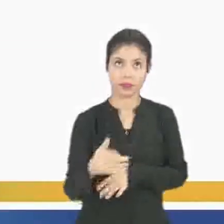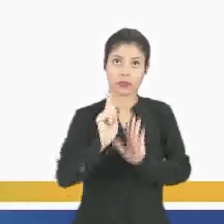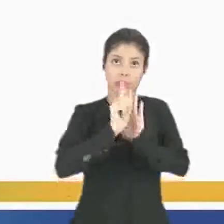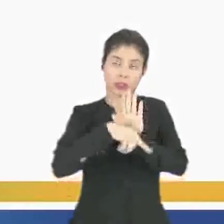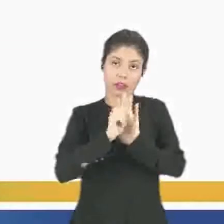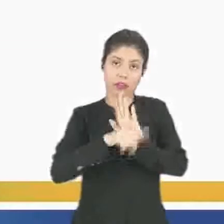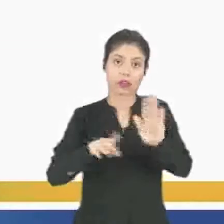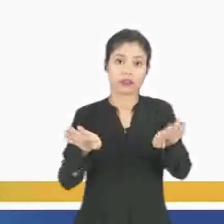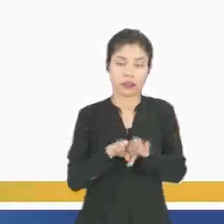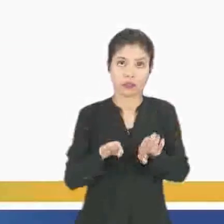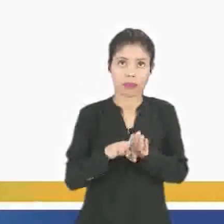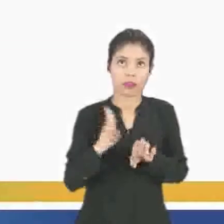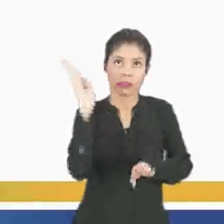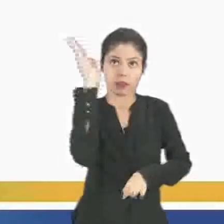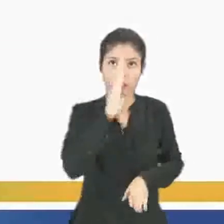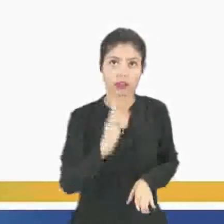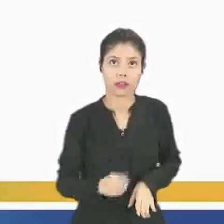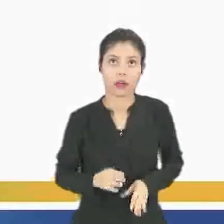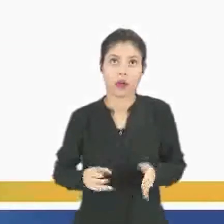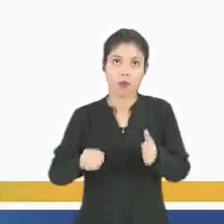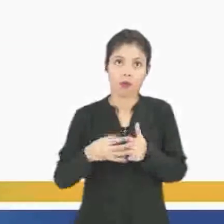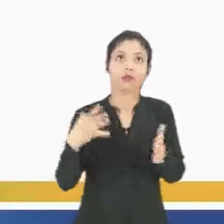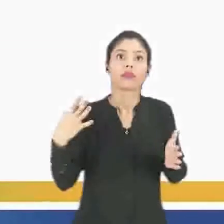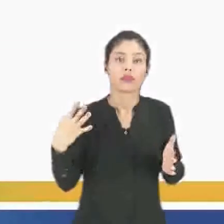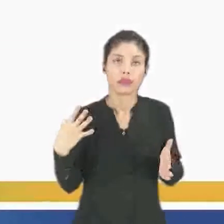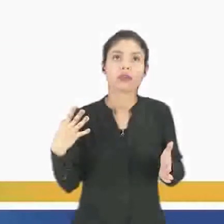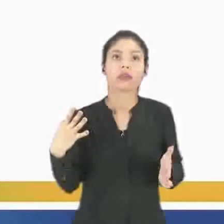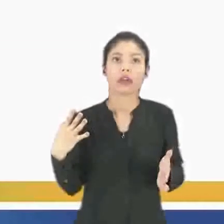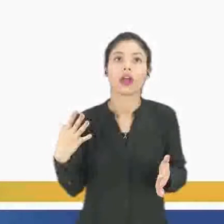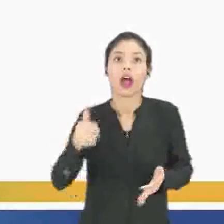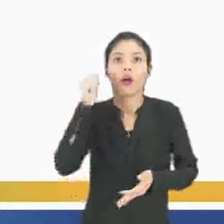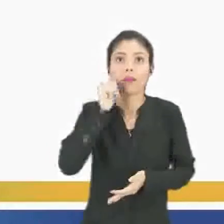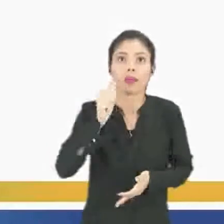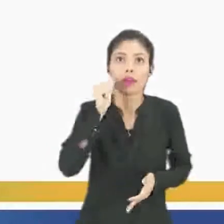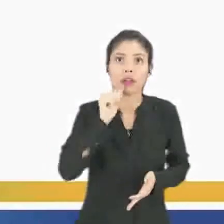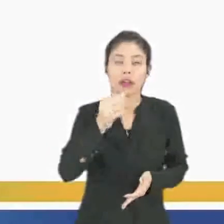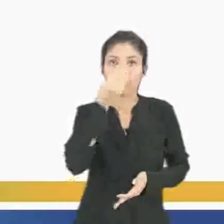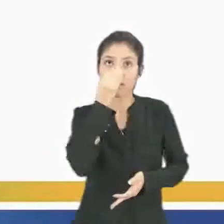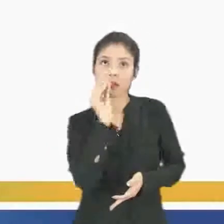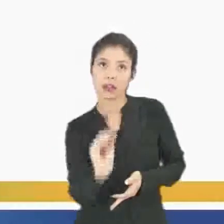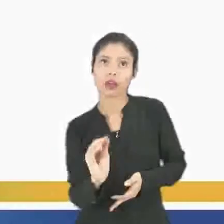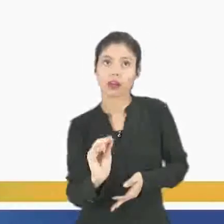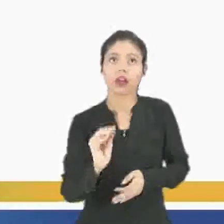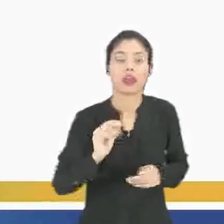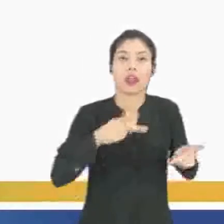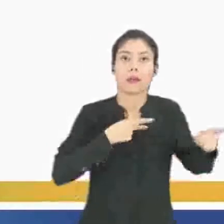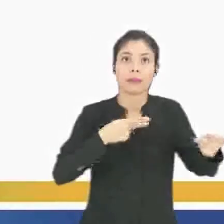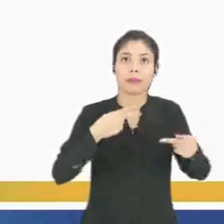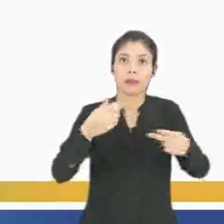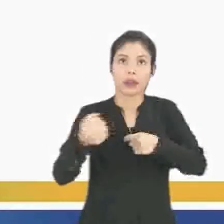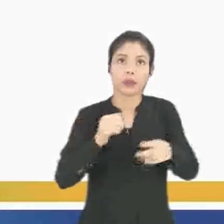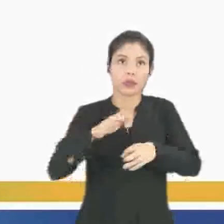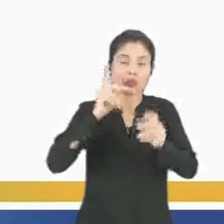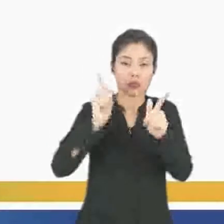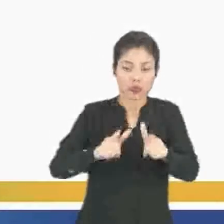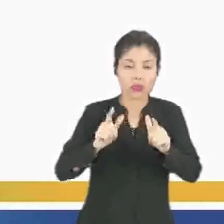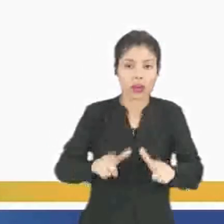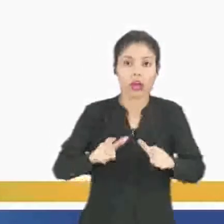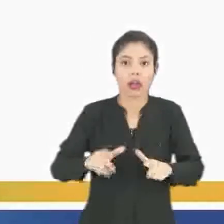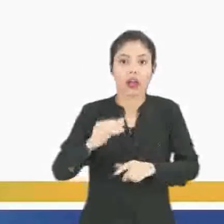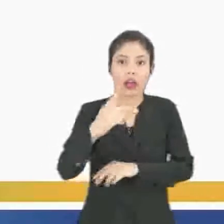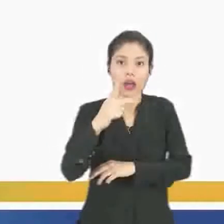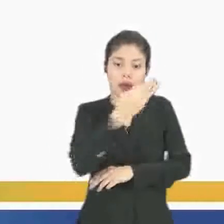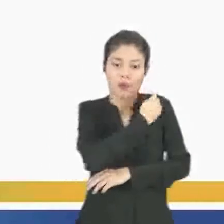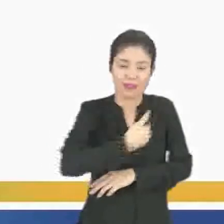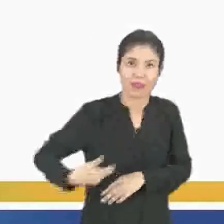gênero, tá? Durante muito tempo, a mulher foi excluída da participação efetiva nos espaços públicos,